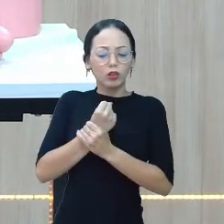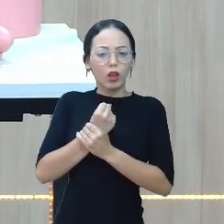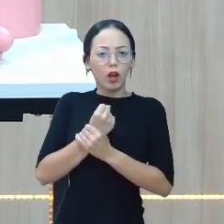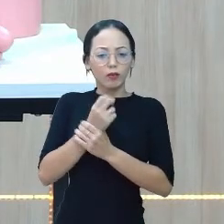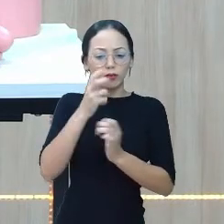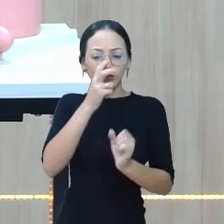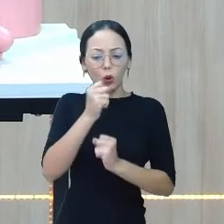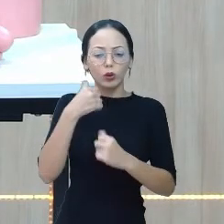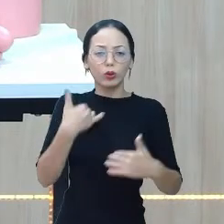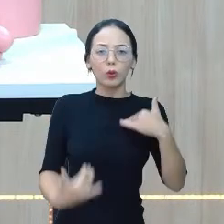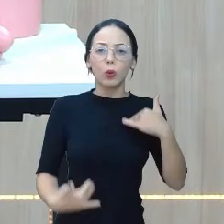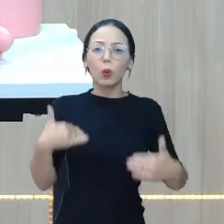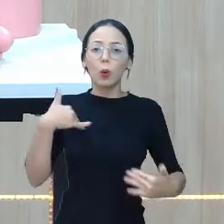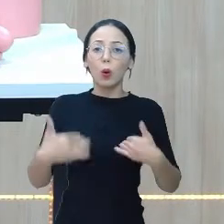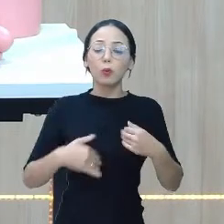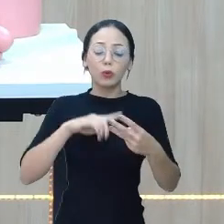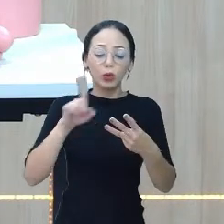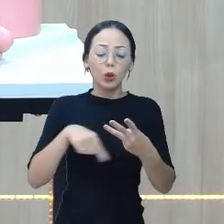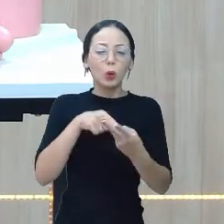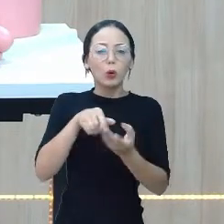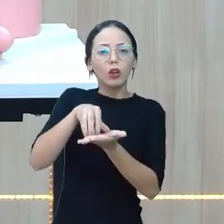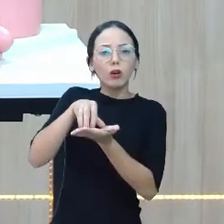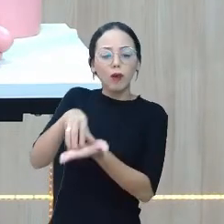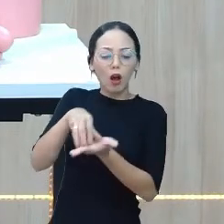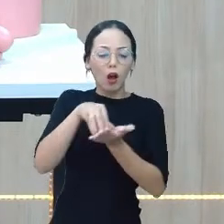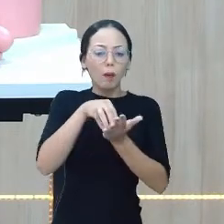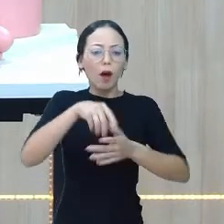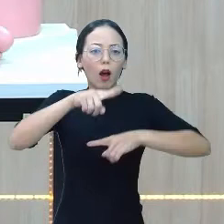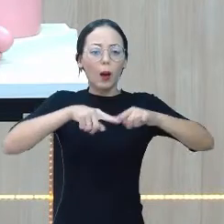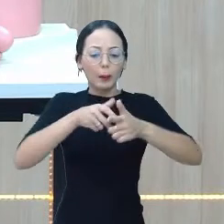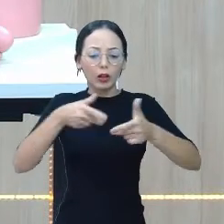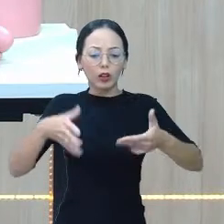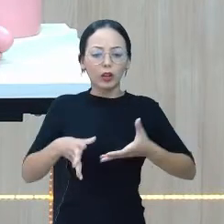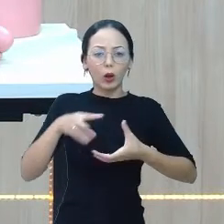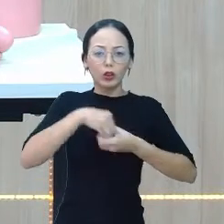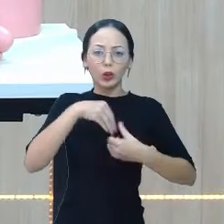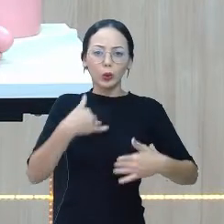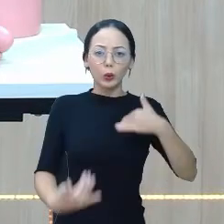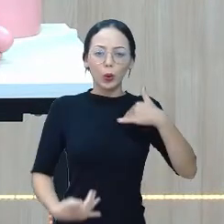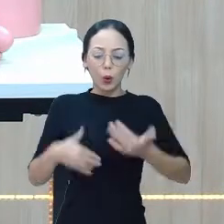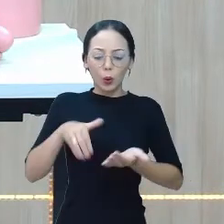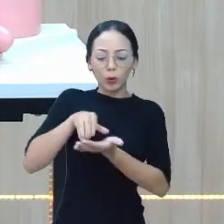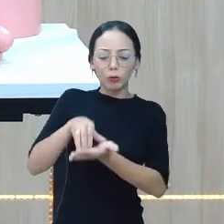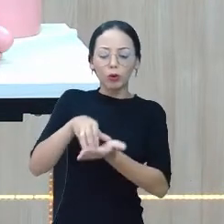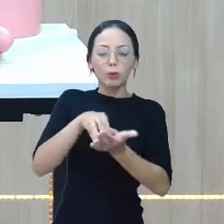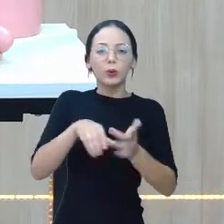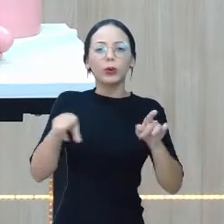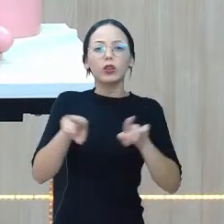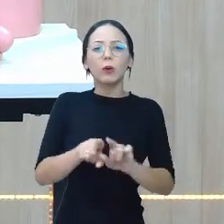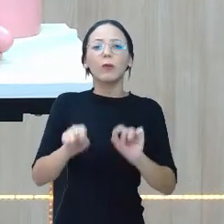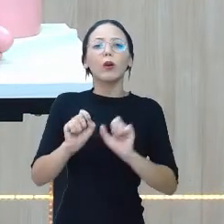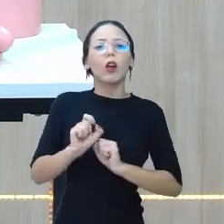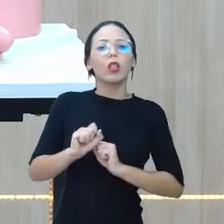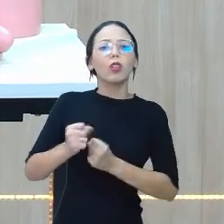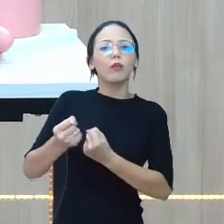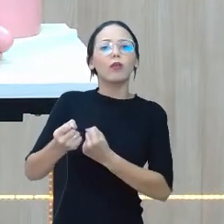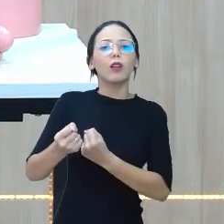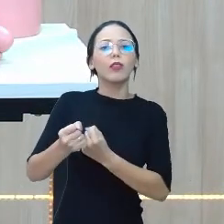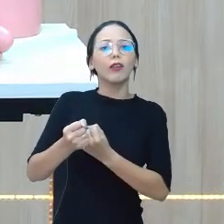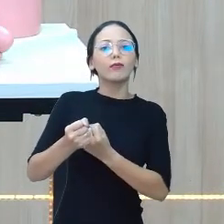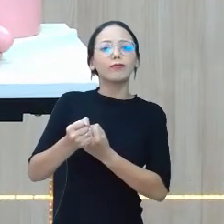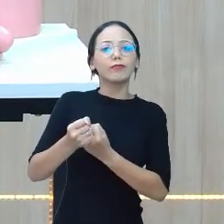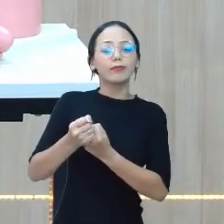E a questão aí do transporte, transportar a substância dentro do nosso corpo. E, por fim, ainda nos defender. Então, o